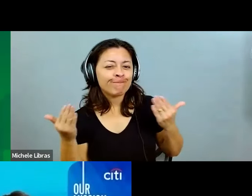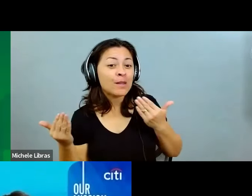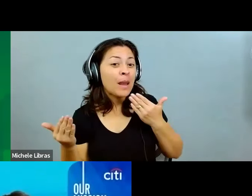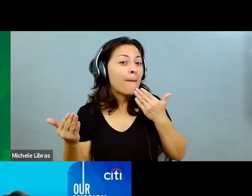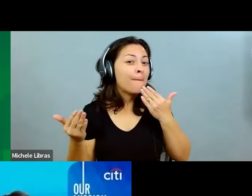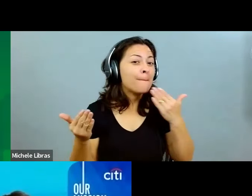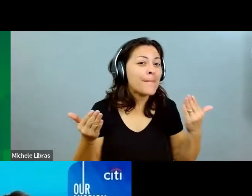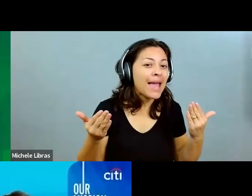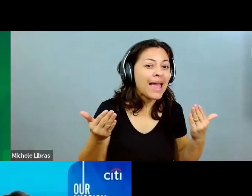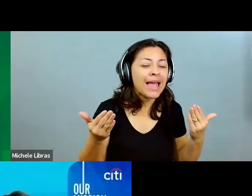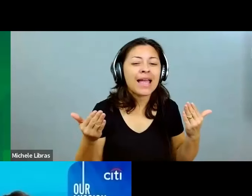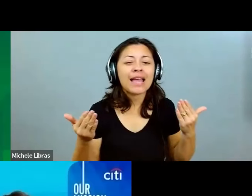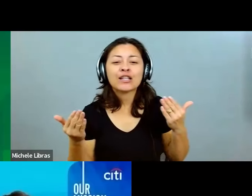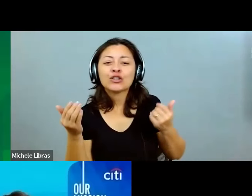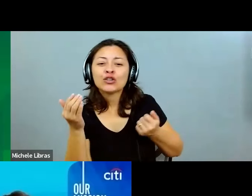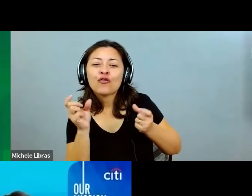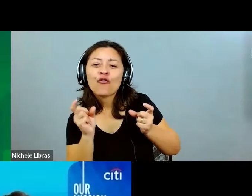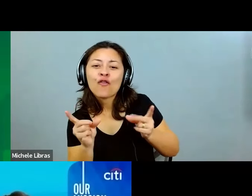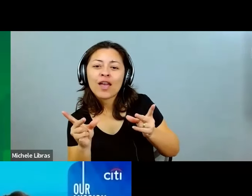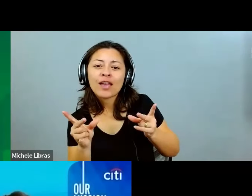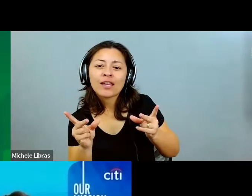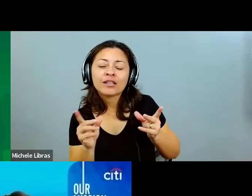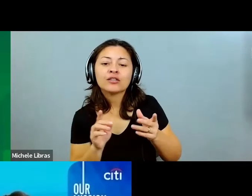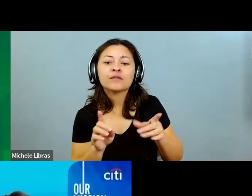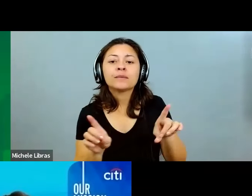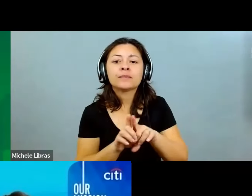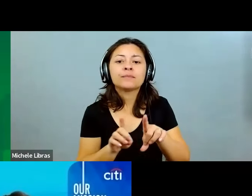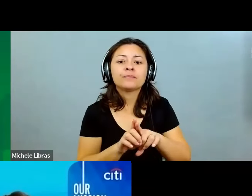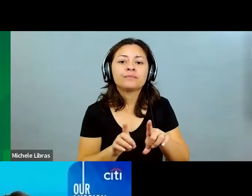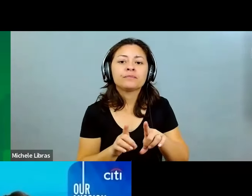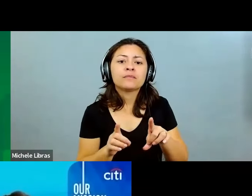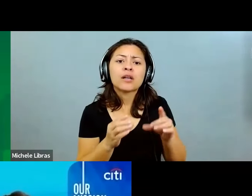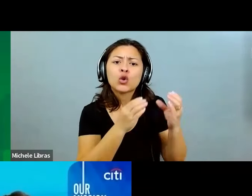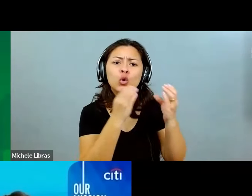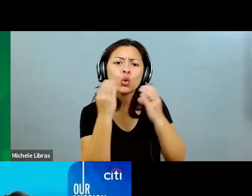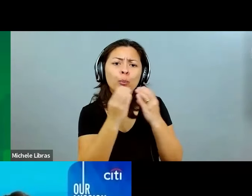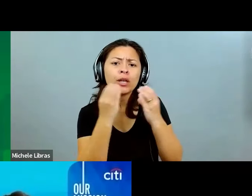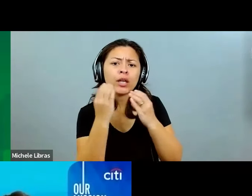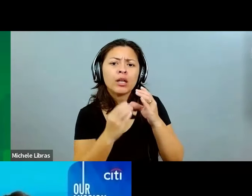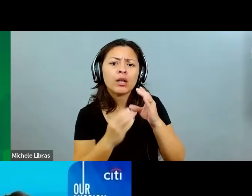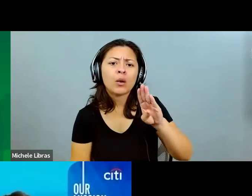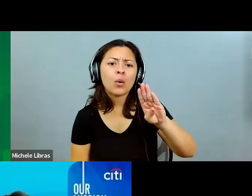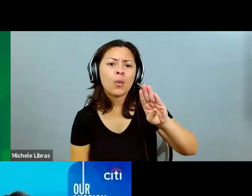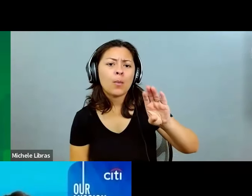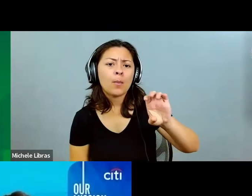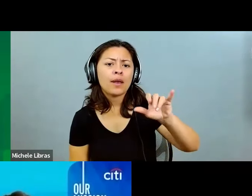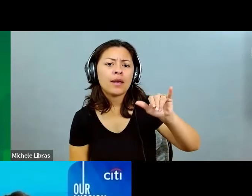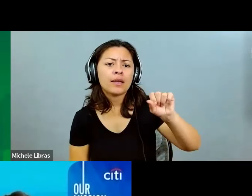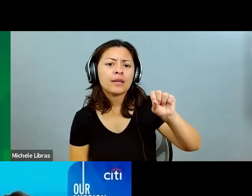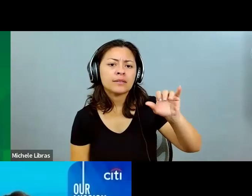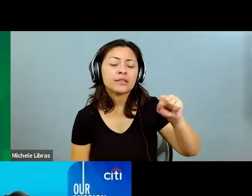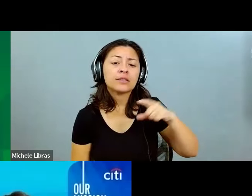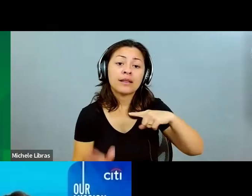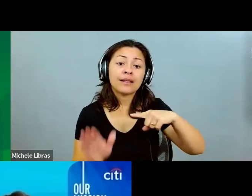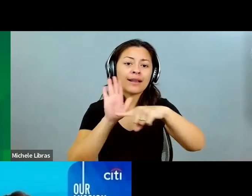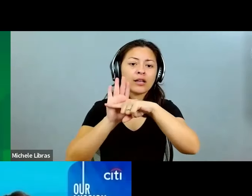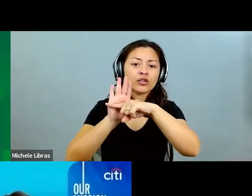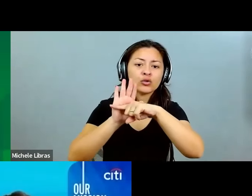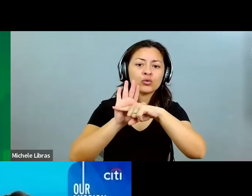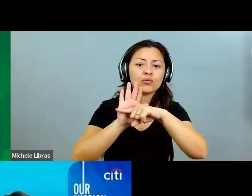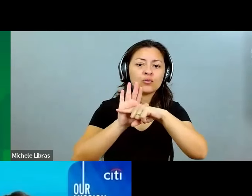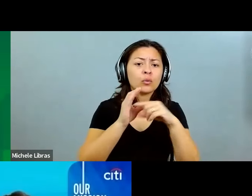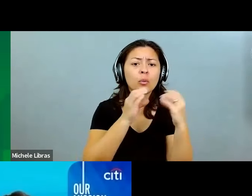em Reais tem algum algum ajuste a questão do bases o bases do mío mesmo ano passado com o be da sorja teve muito negativo no caso do mío